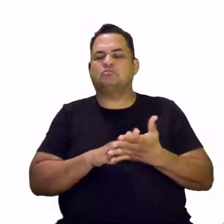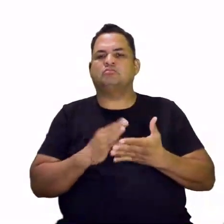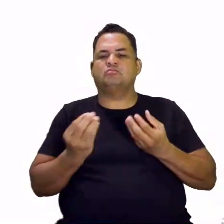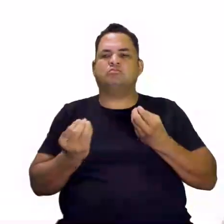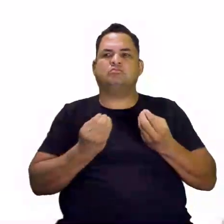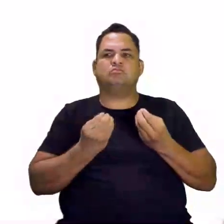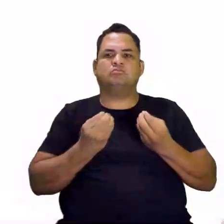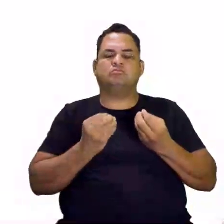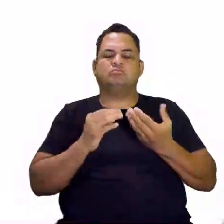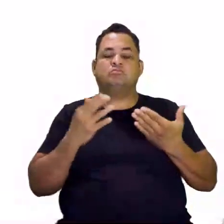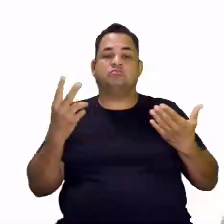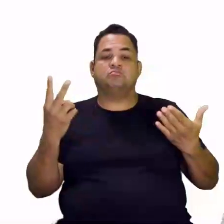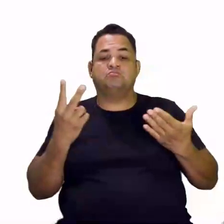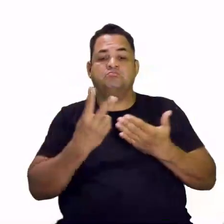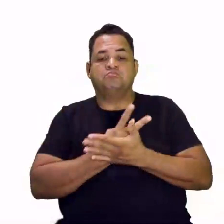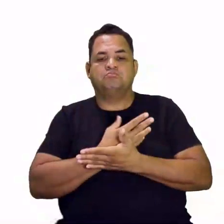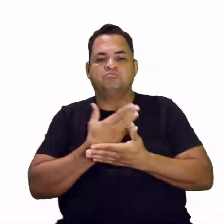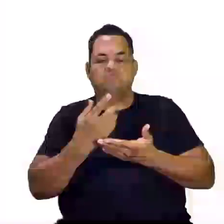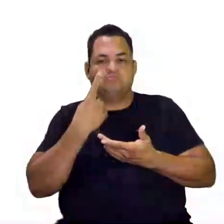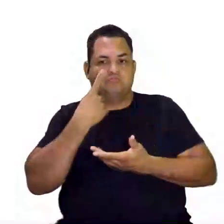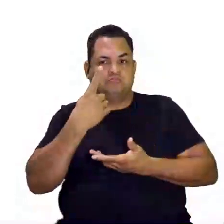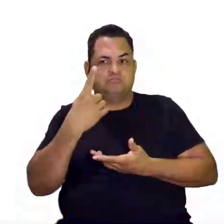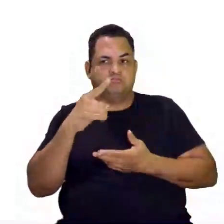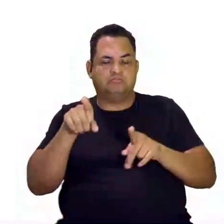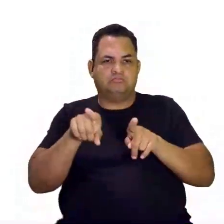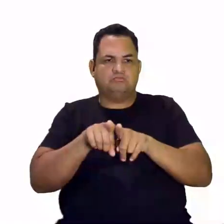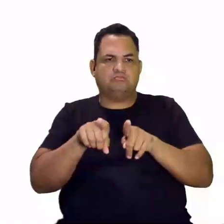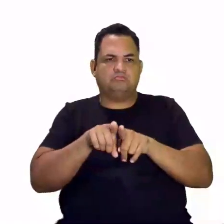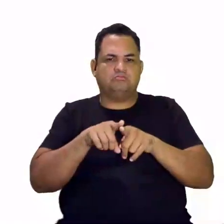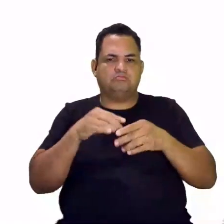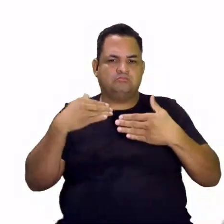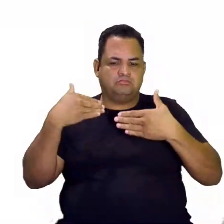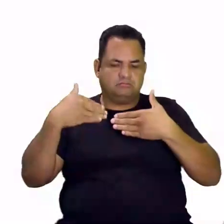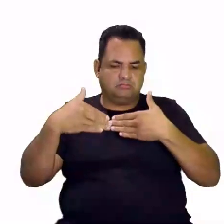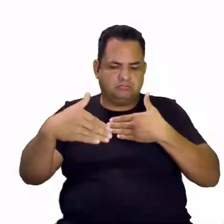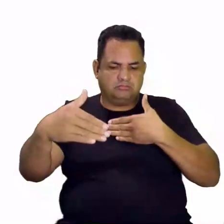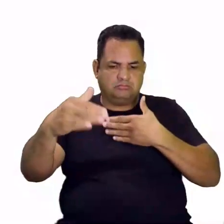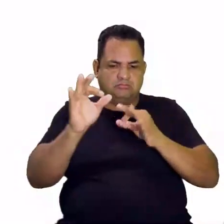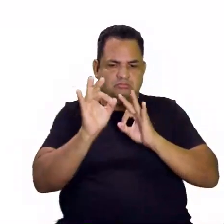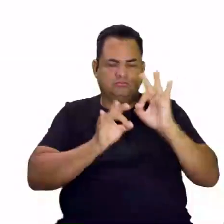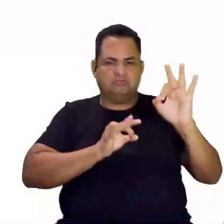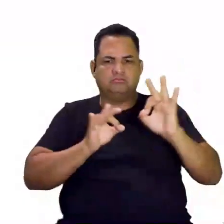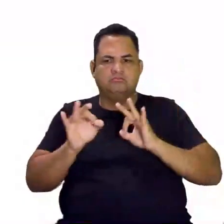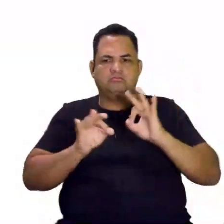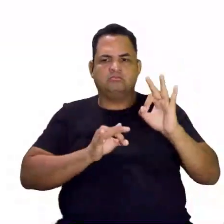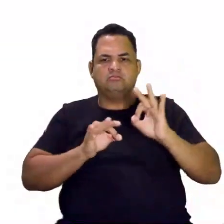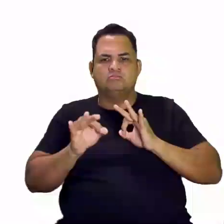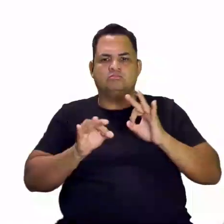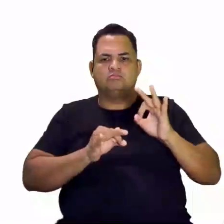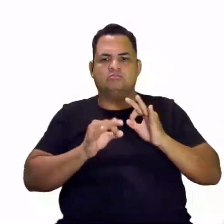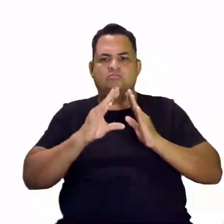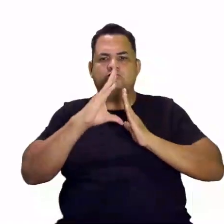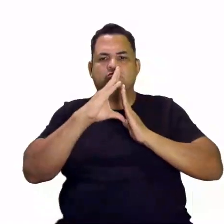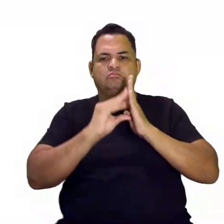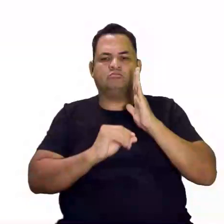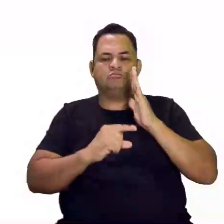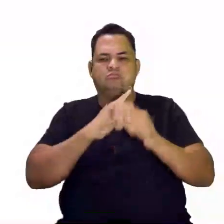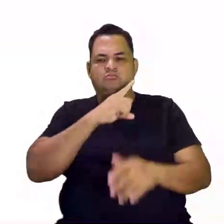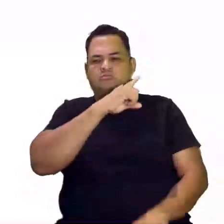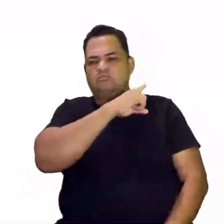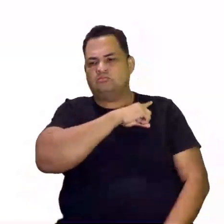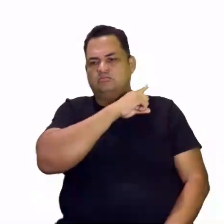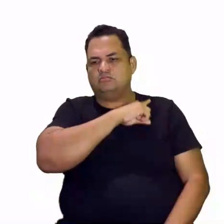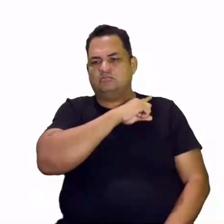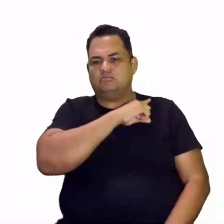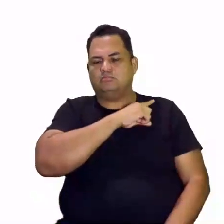com algumas situações que a gente vai ver também ao longo da construção desse conteúdo do primeiro ano,